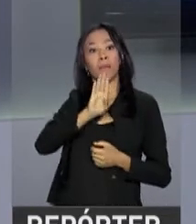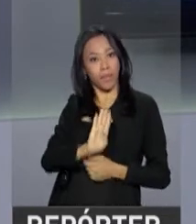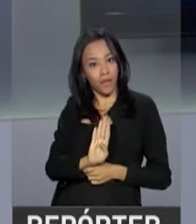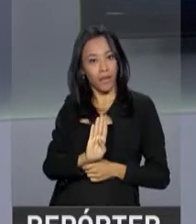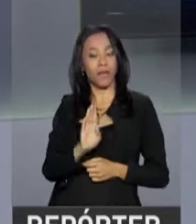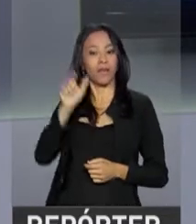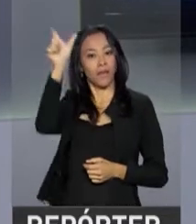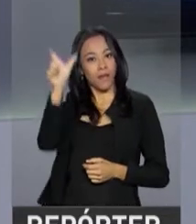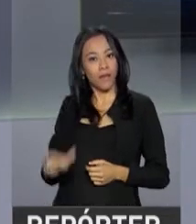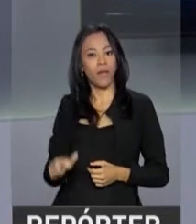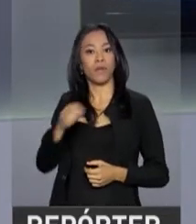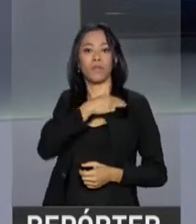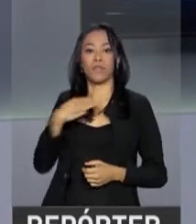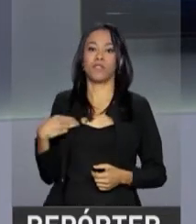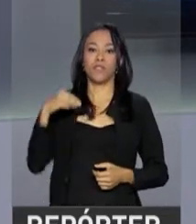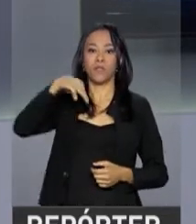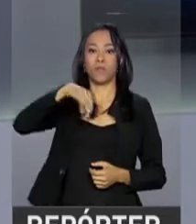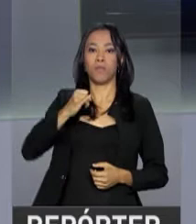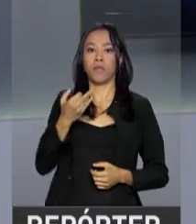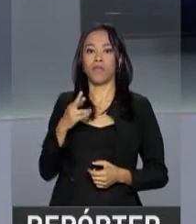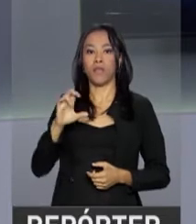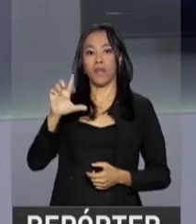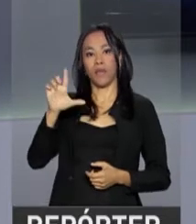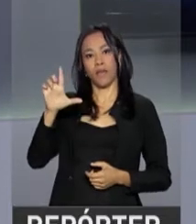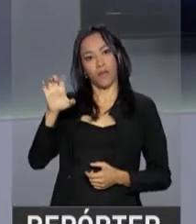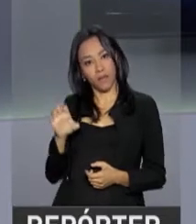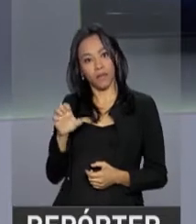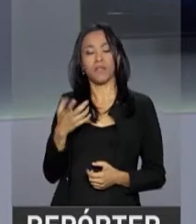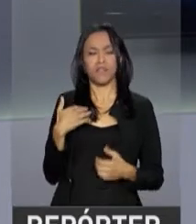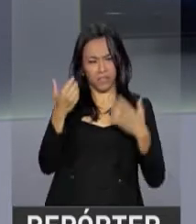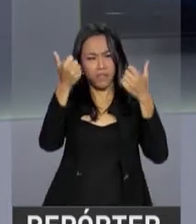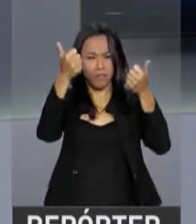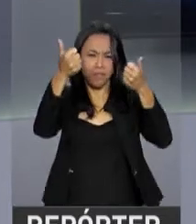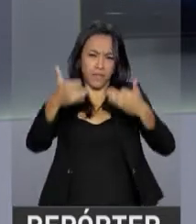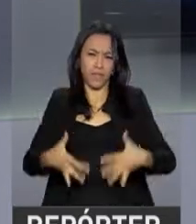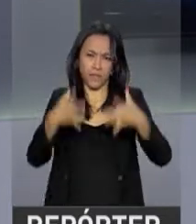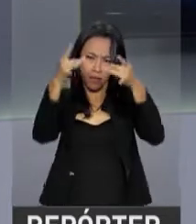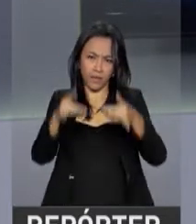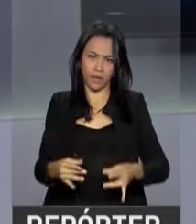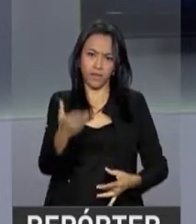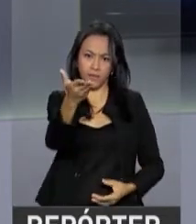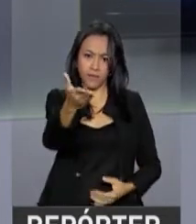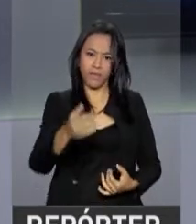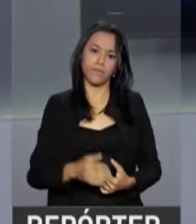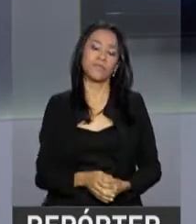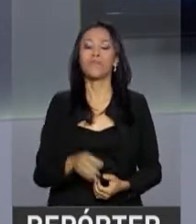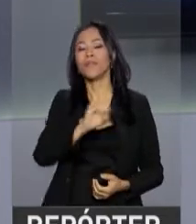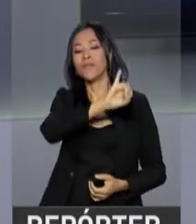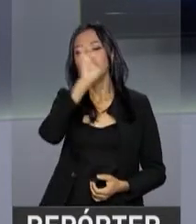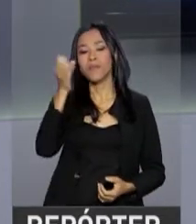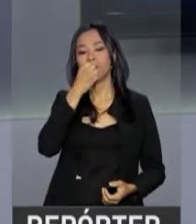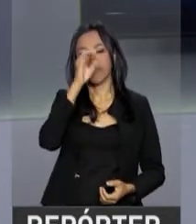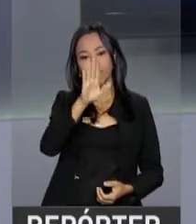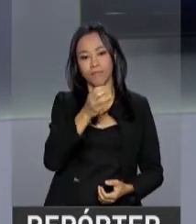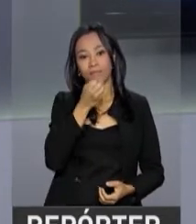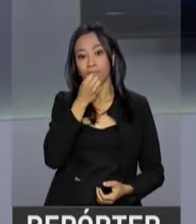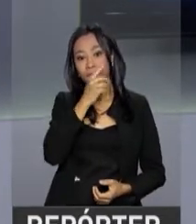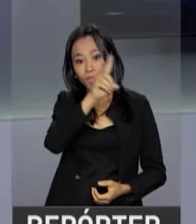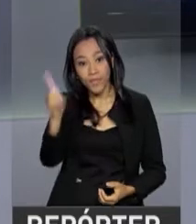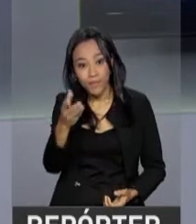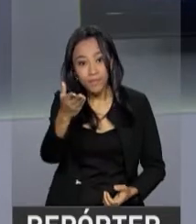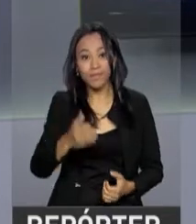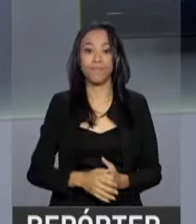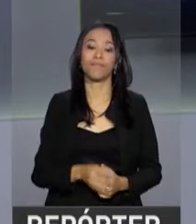Palácio do Planalto conversar ao vivo com a repórter Márcia Fernandes, que tem os detalhes da agenda. Olá, Márcia, bom dia para você. Bom